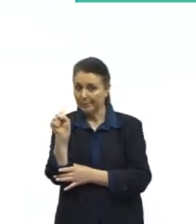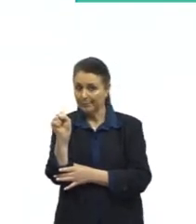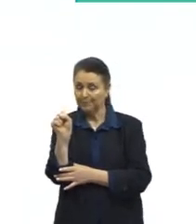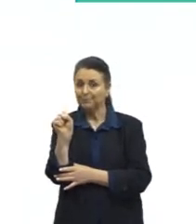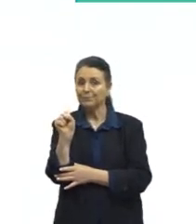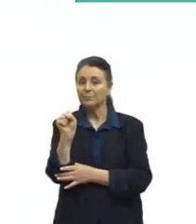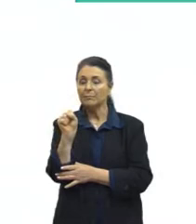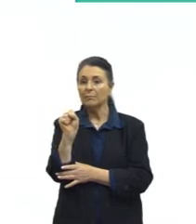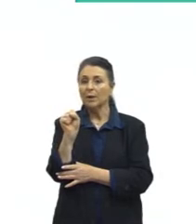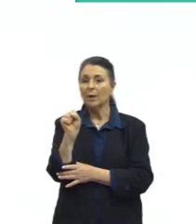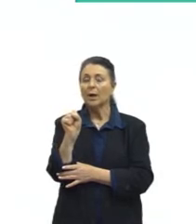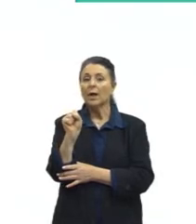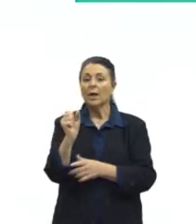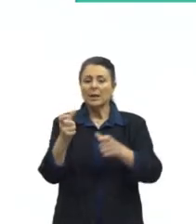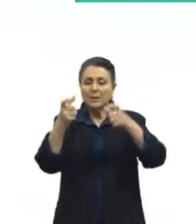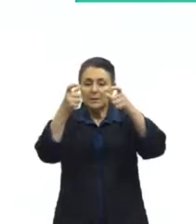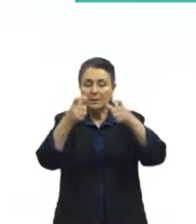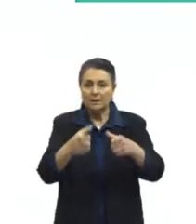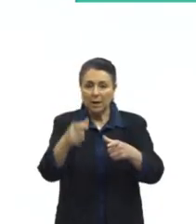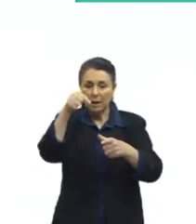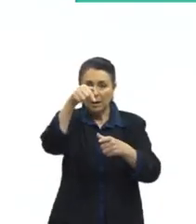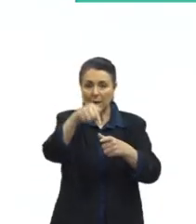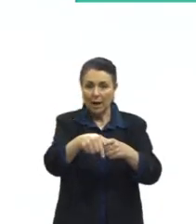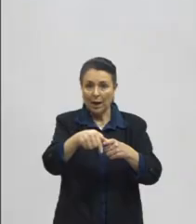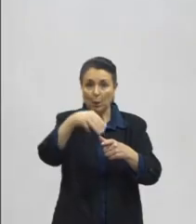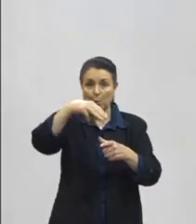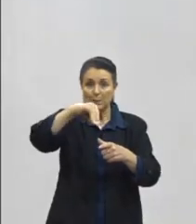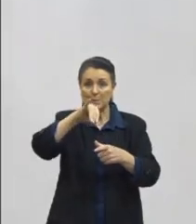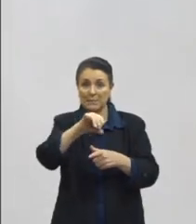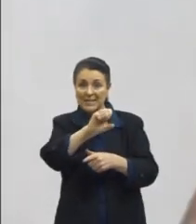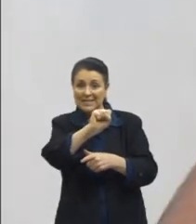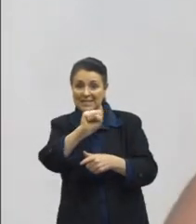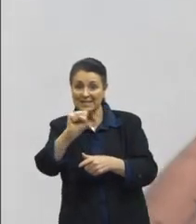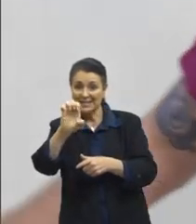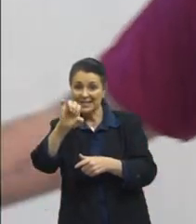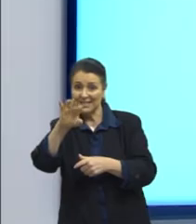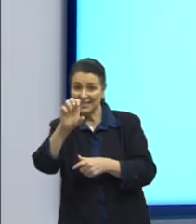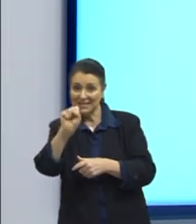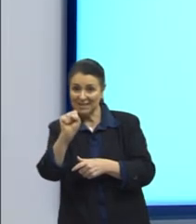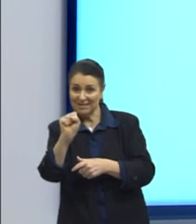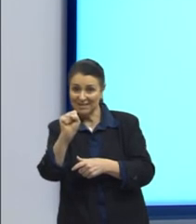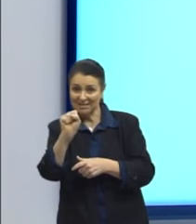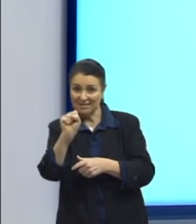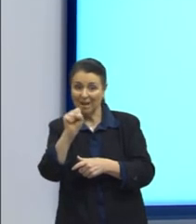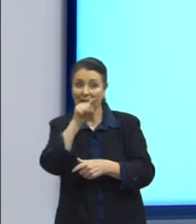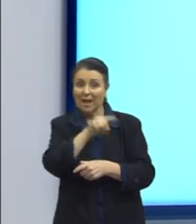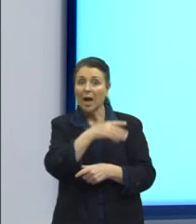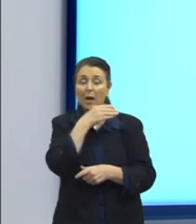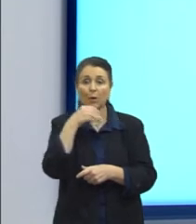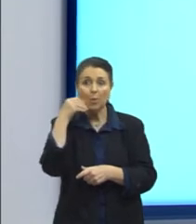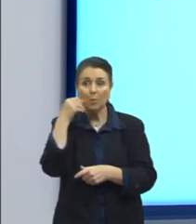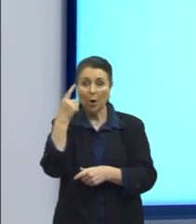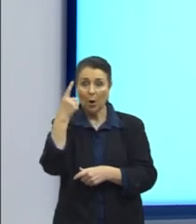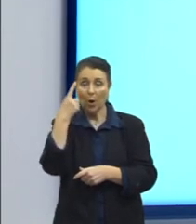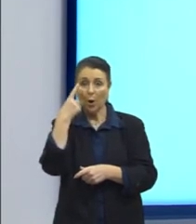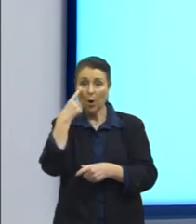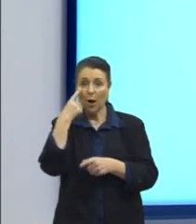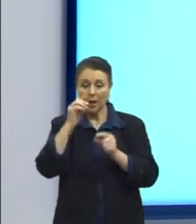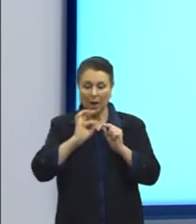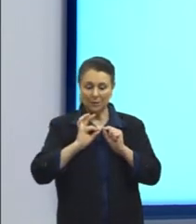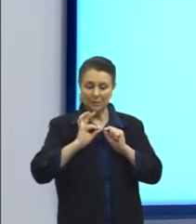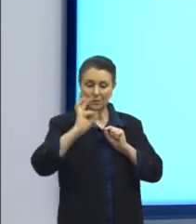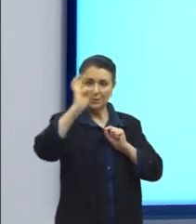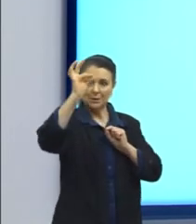instala mísseis nucleares em Cuba né E esses mísseis como a gente pode ver aqui o alcance